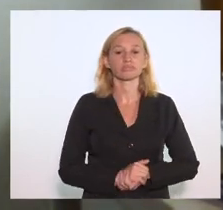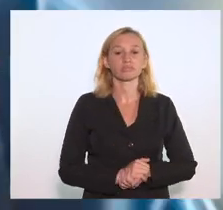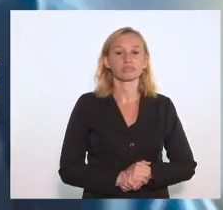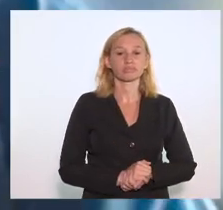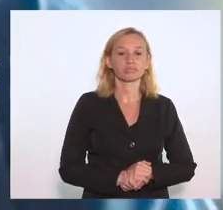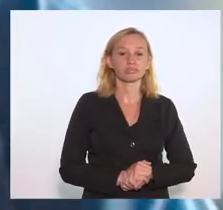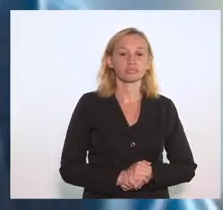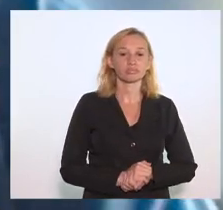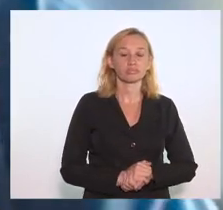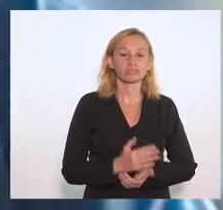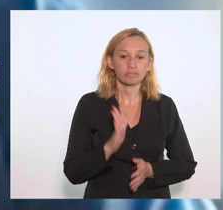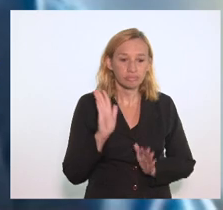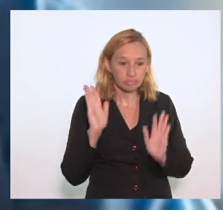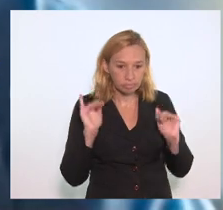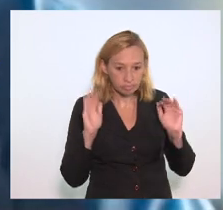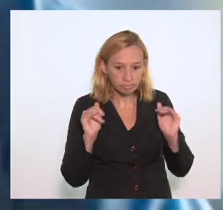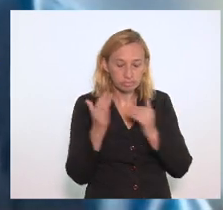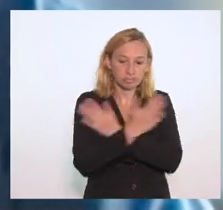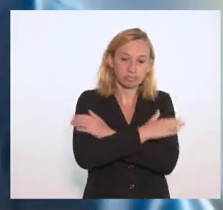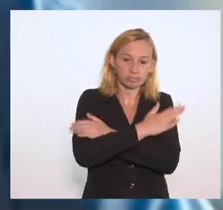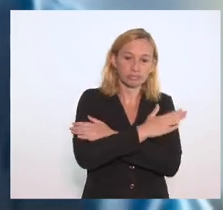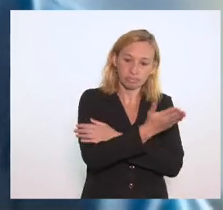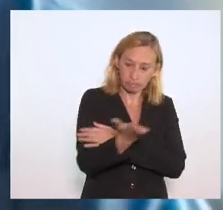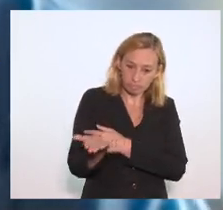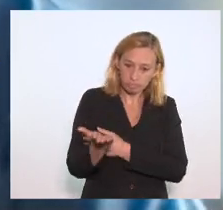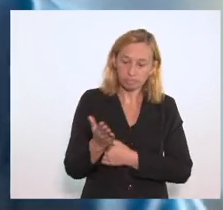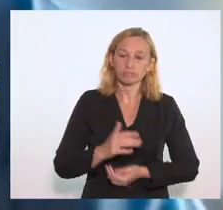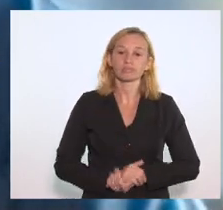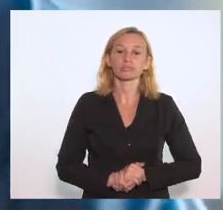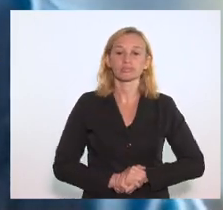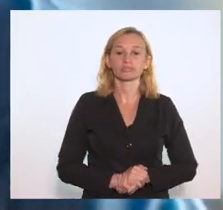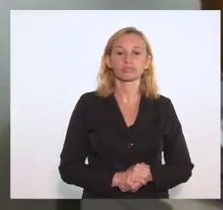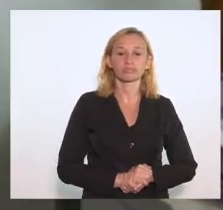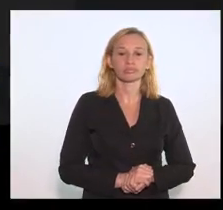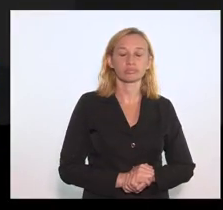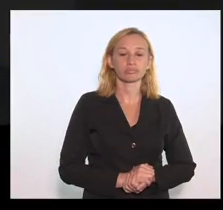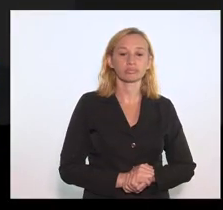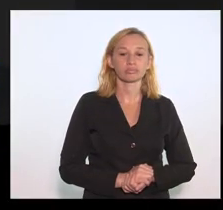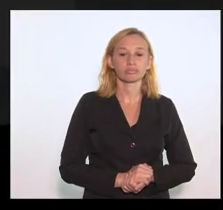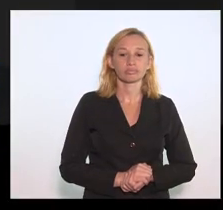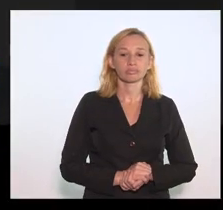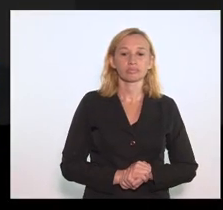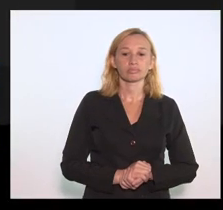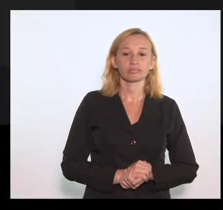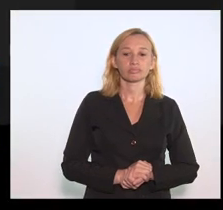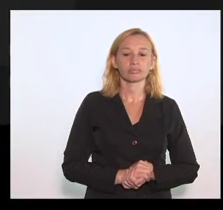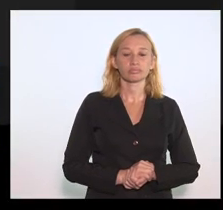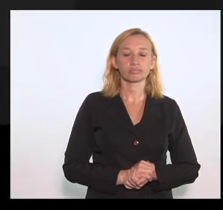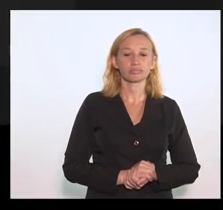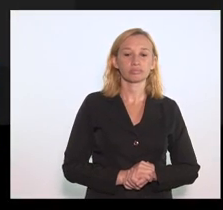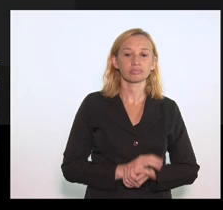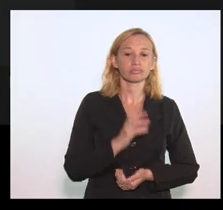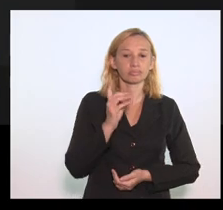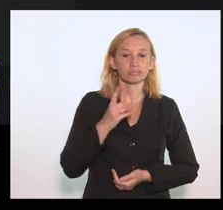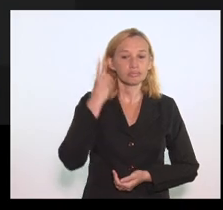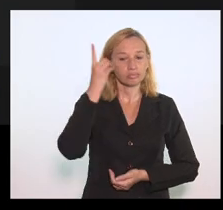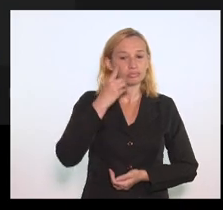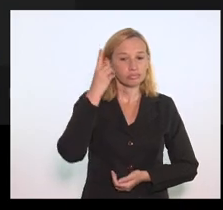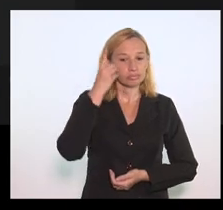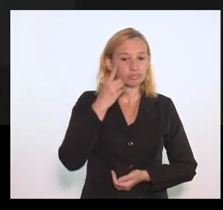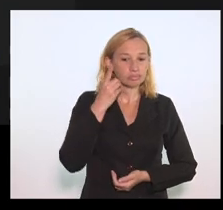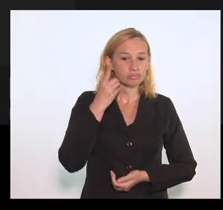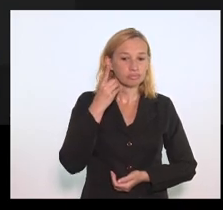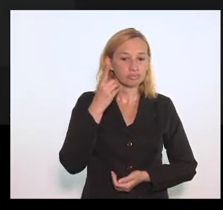Então, me despeço e um abraço a todos e a todas também. Obrigado. Deputado Carneiro, depois deputado Carlos Machado, deputada,